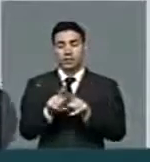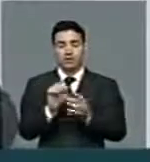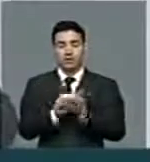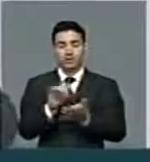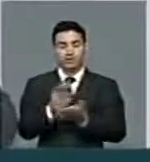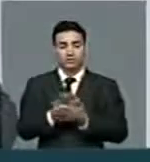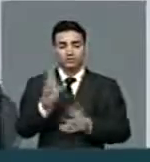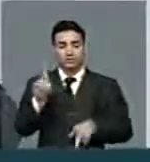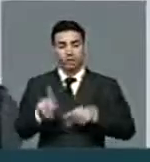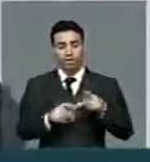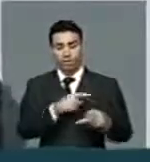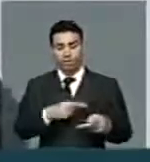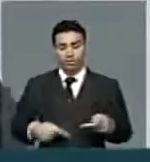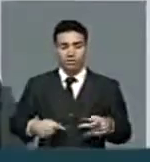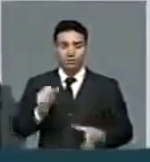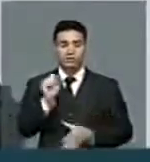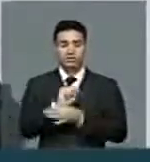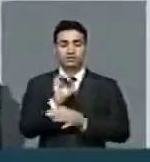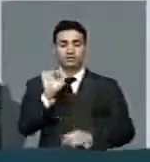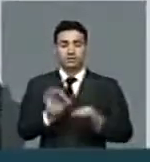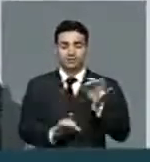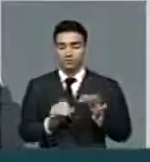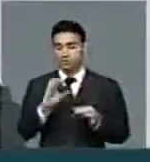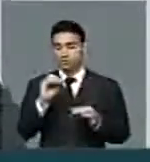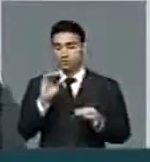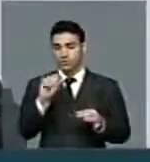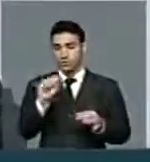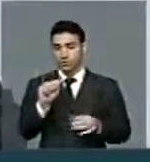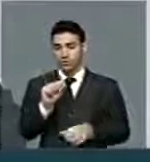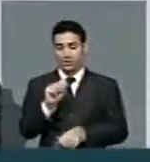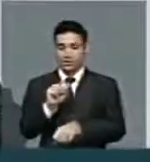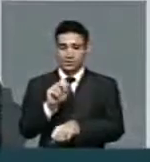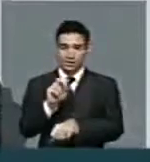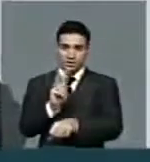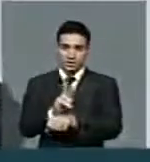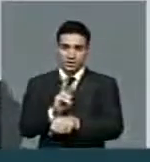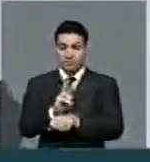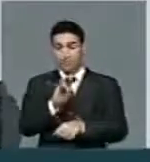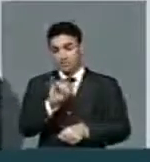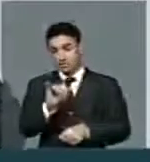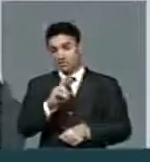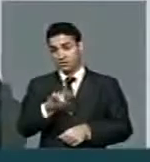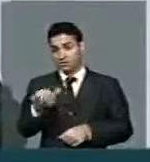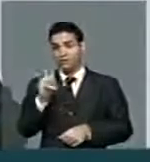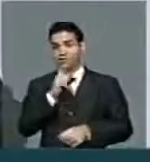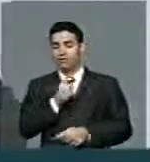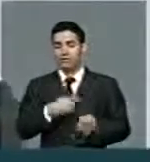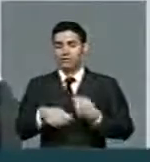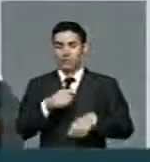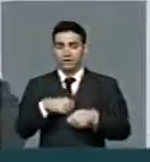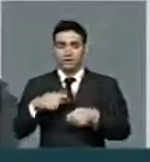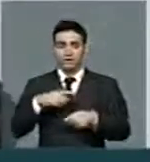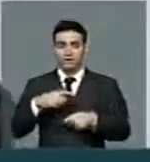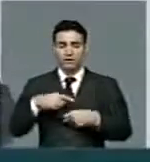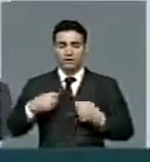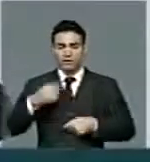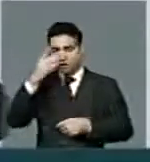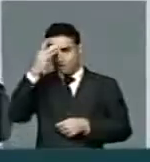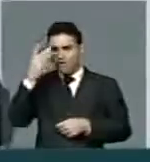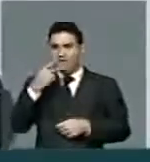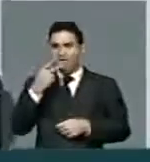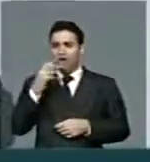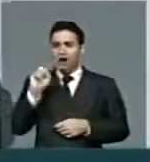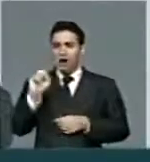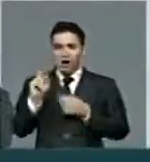segurança jurídica, o lastro para as cotas de reserva ambiental, se for comercializar, eu tenho que ter alguém que diga que está ok, e